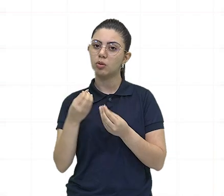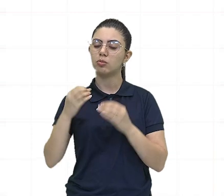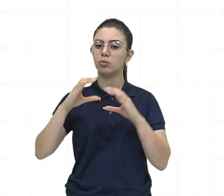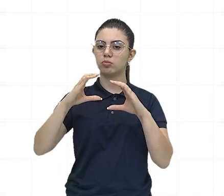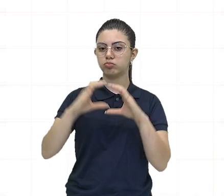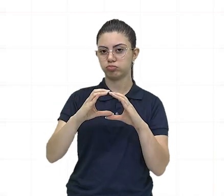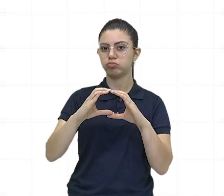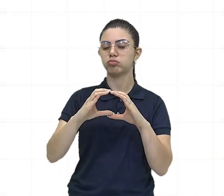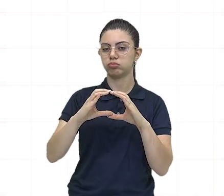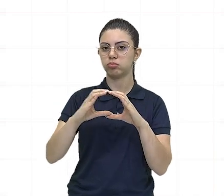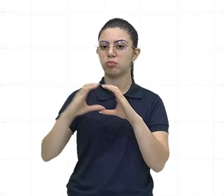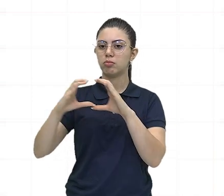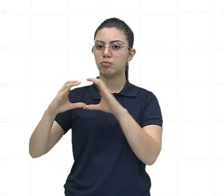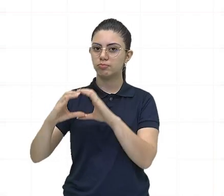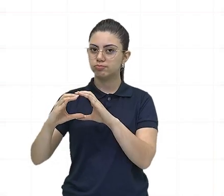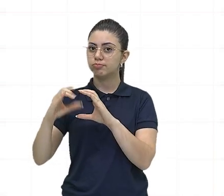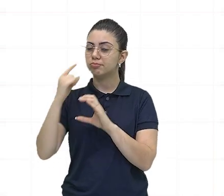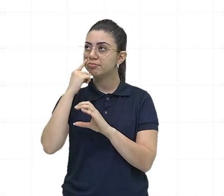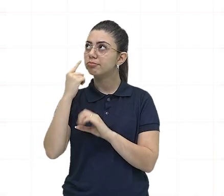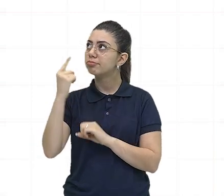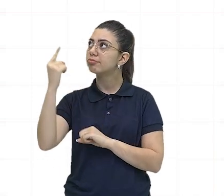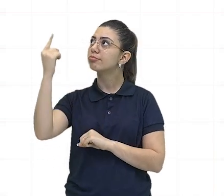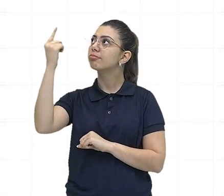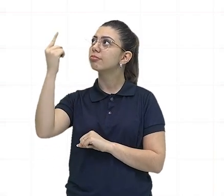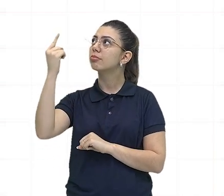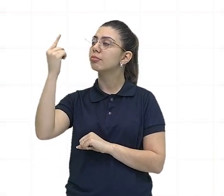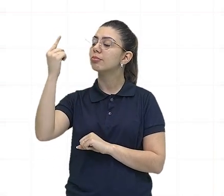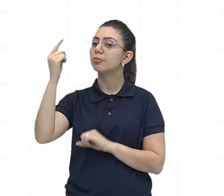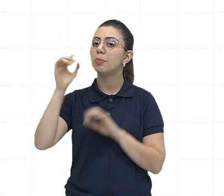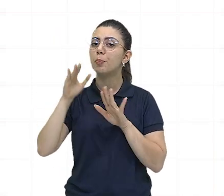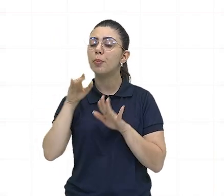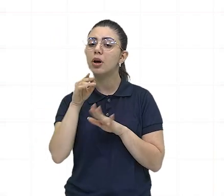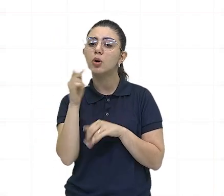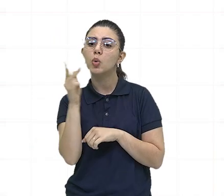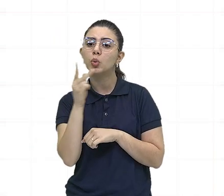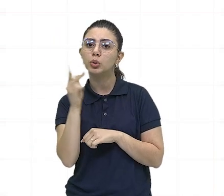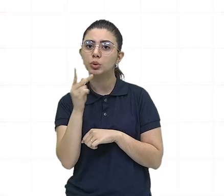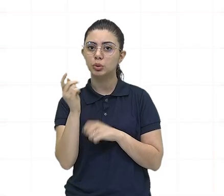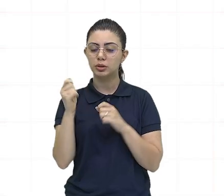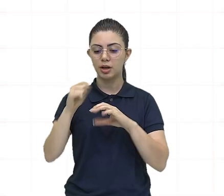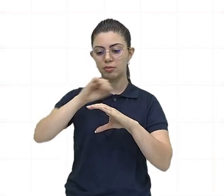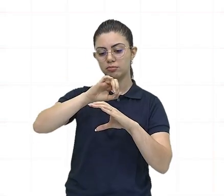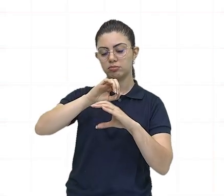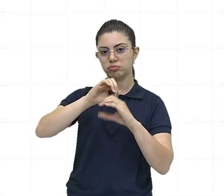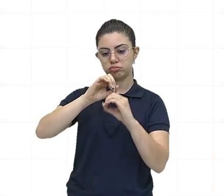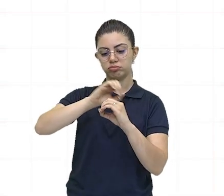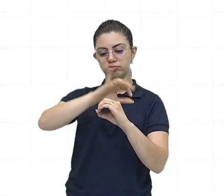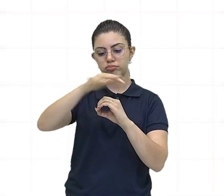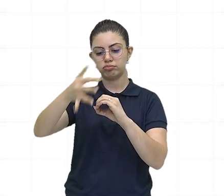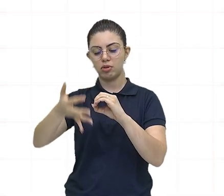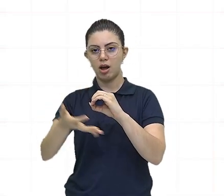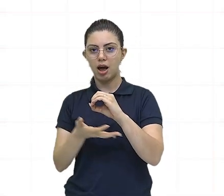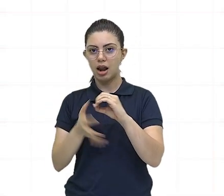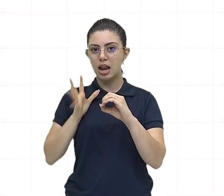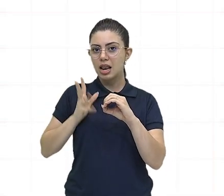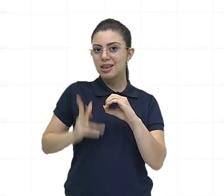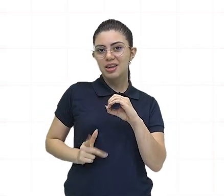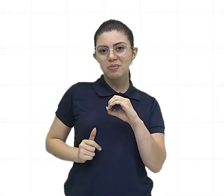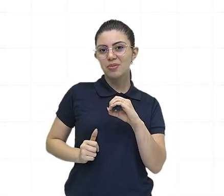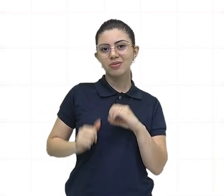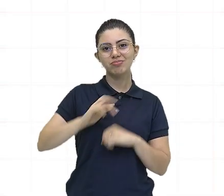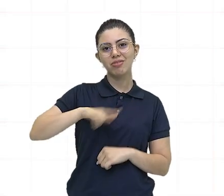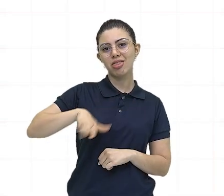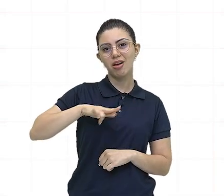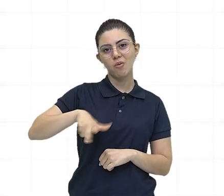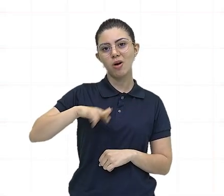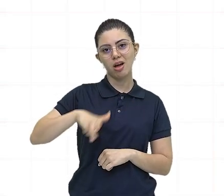mais arredondado, eles não conseguiram limpar a sua órbita, ou seja, eles